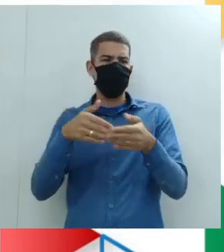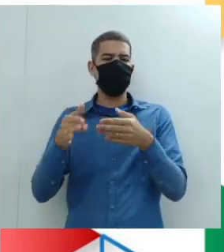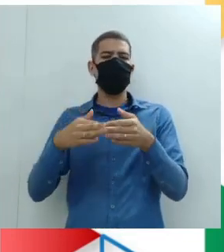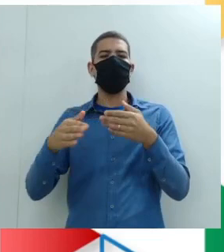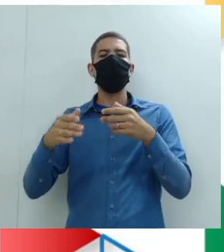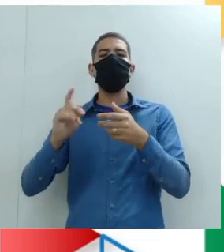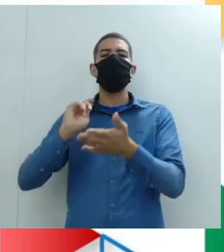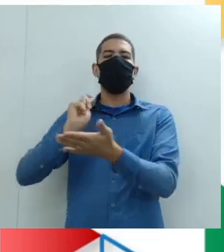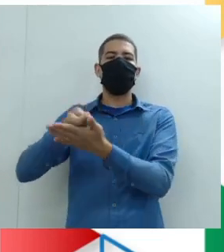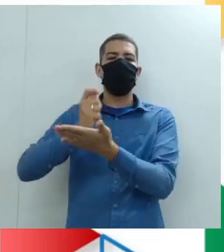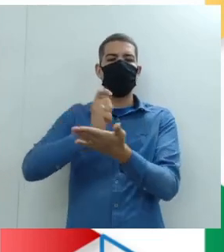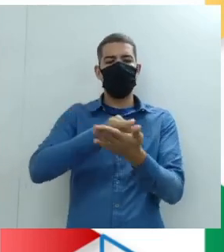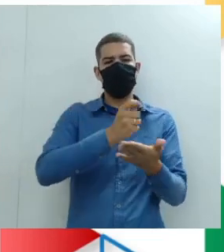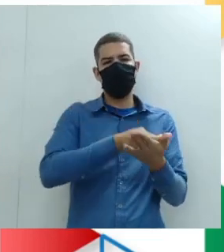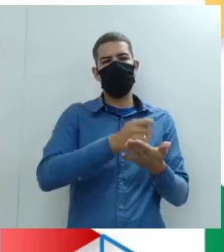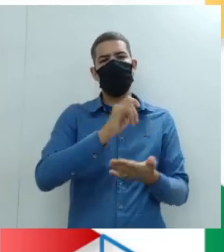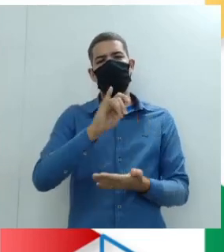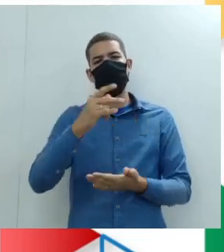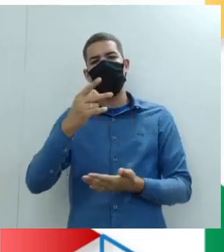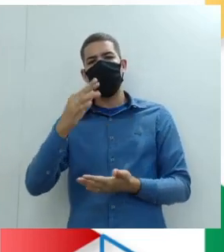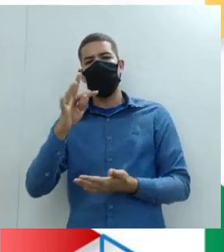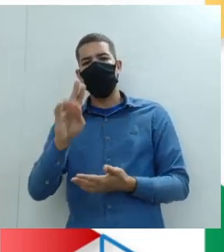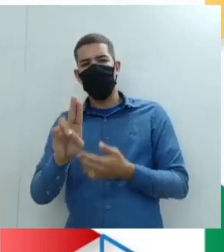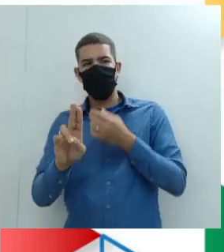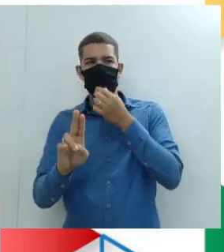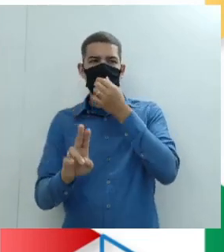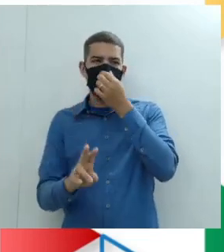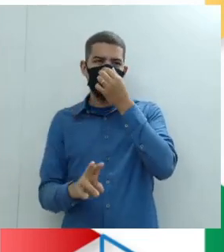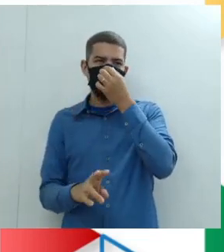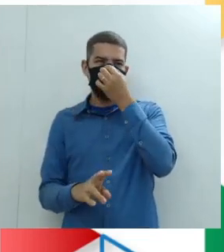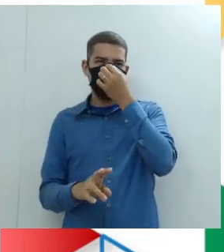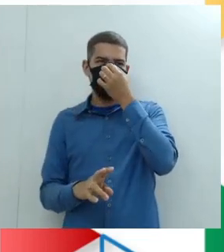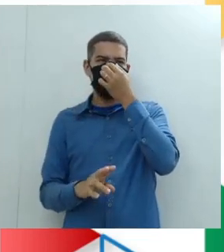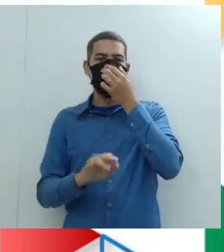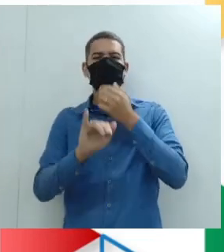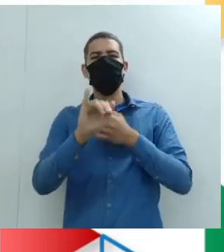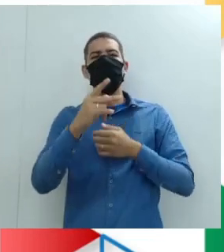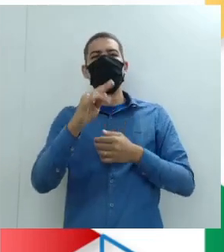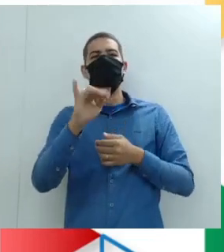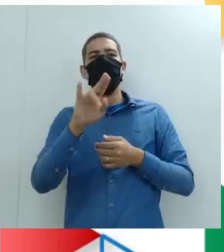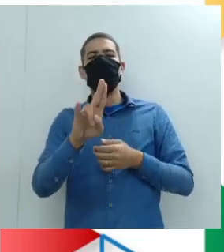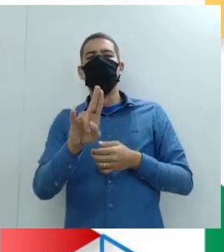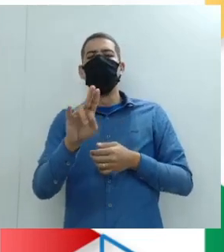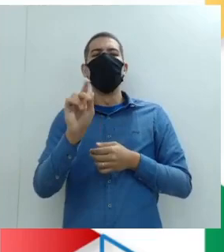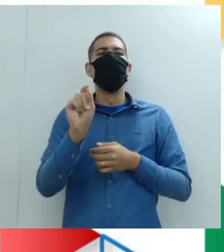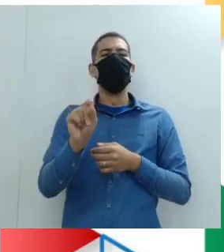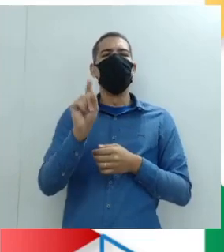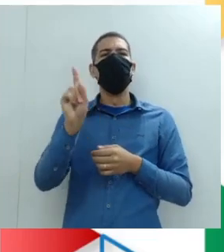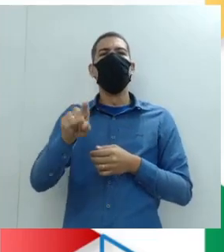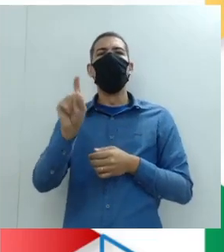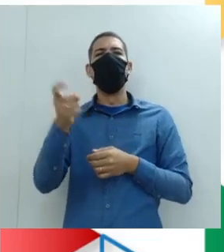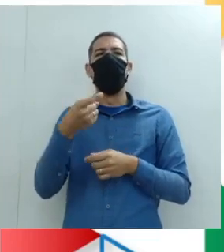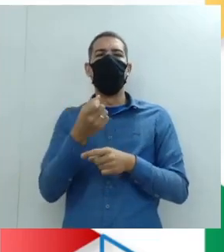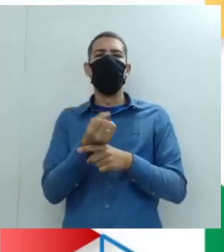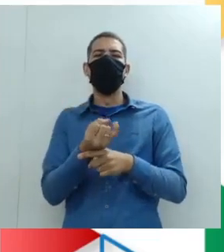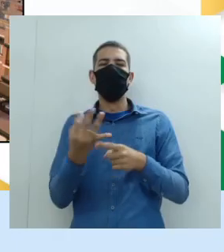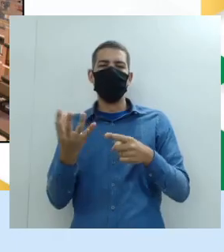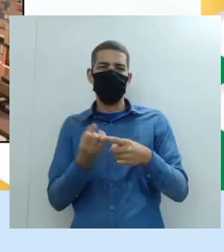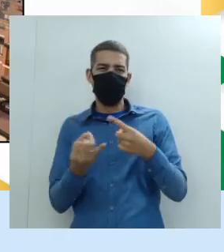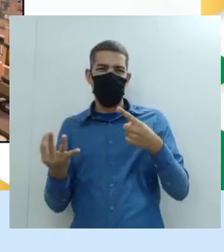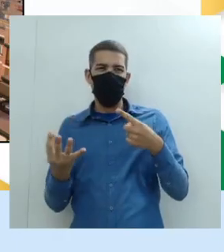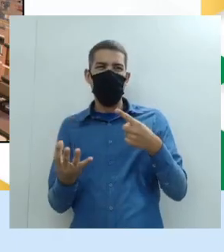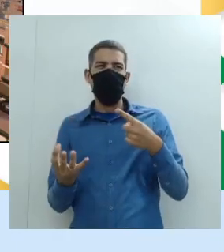pagamos, como é assim aqui no Brasil, tá? E o que é o IPTU? Uma taxa, uma fração, tá?